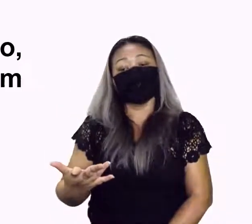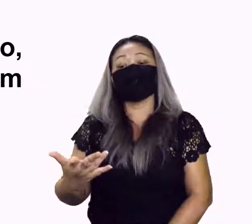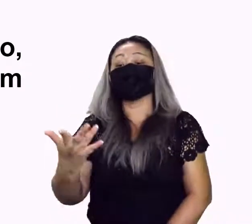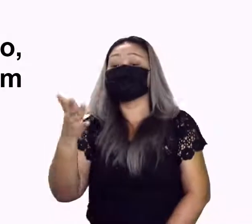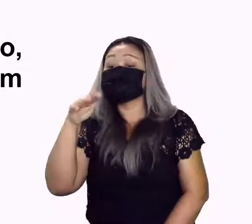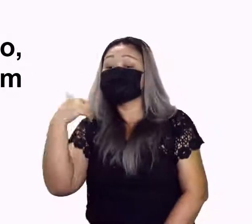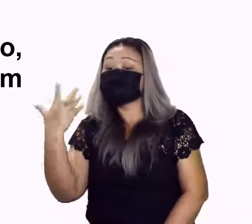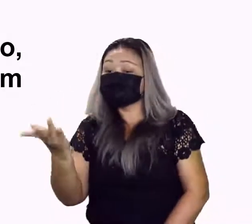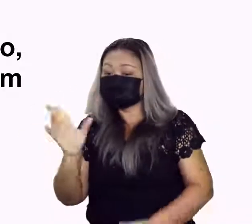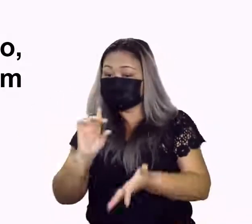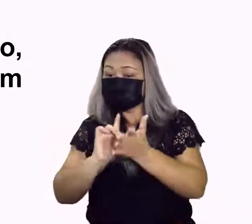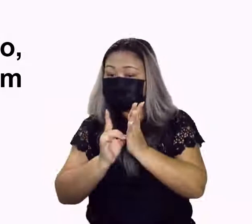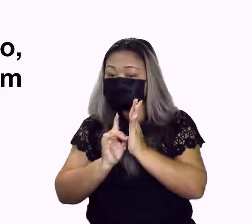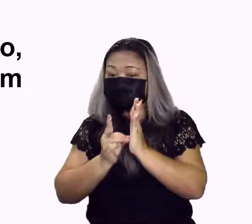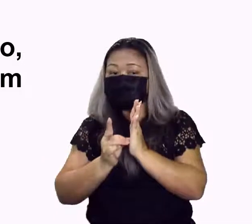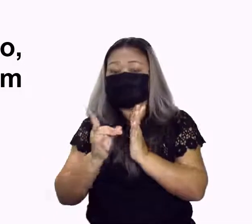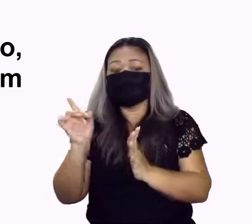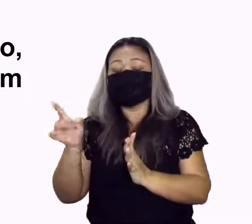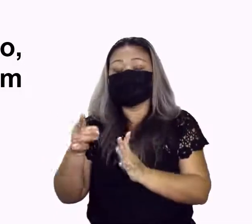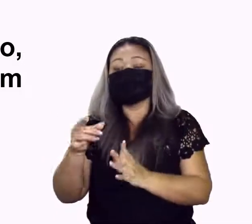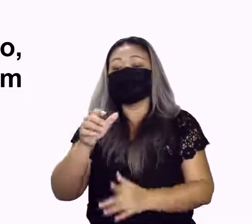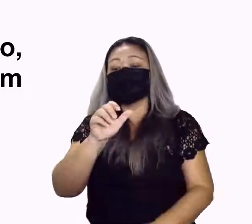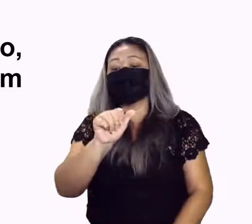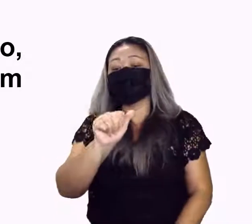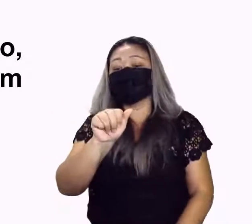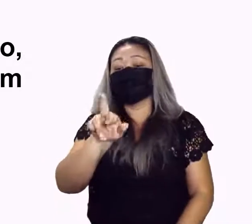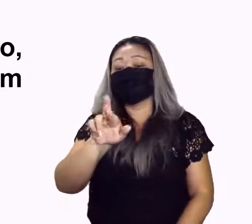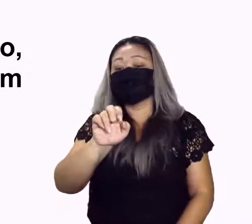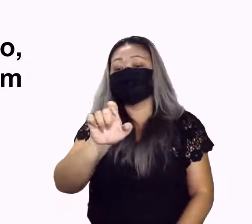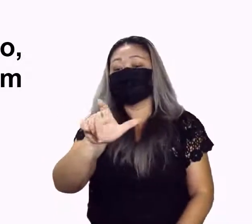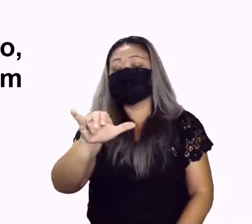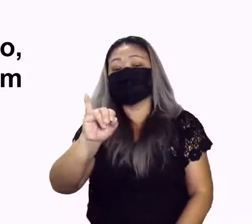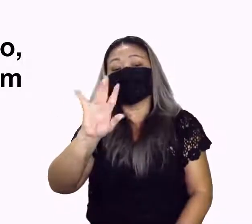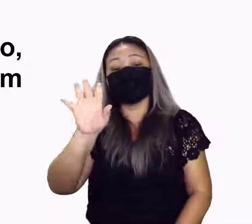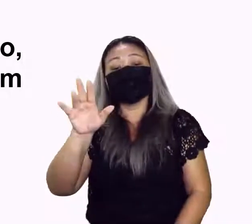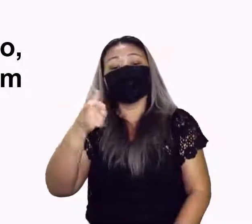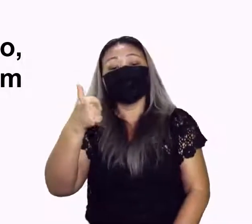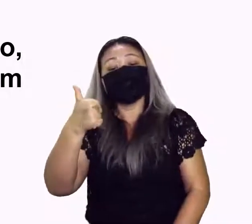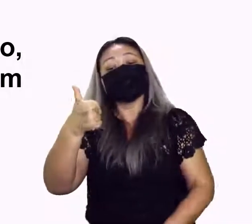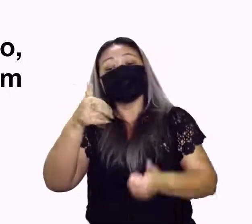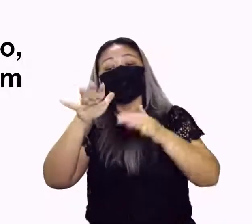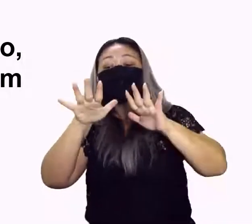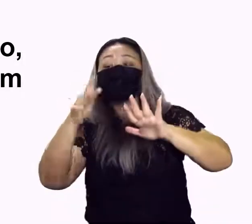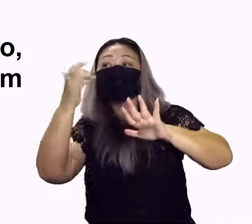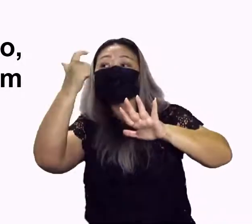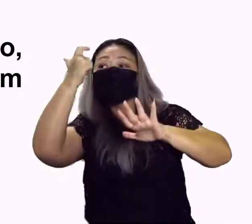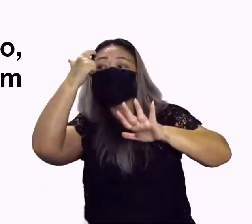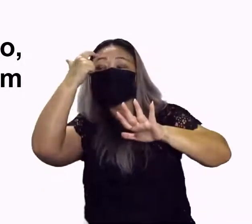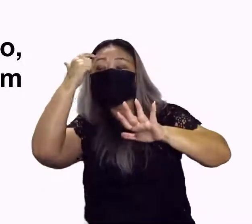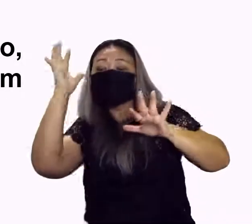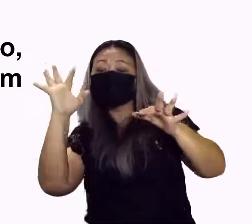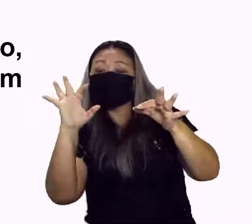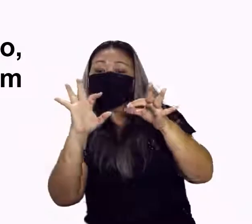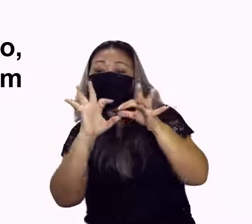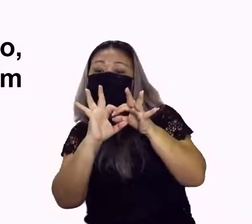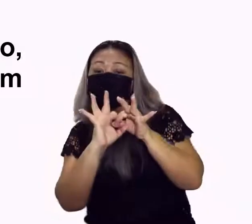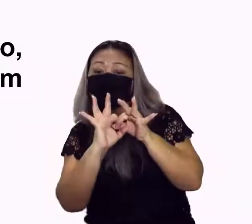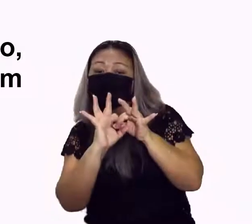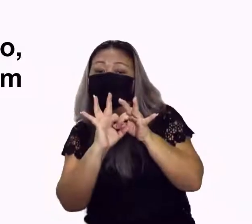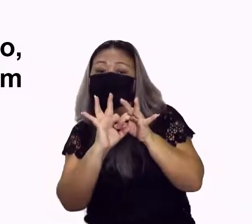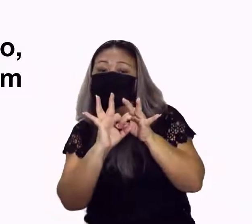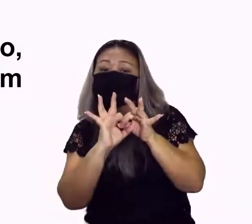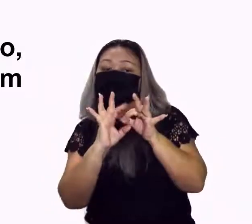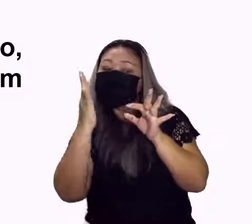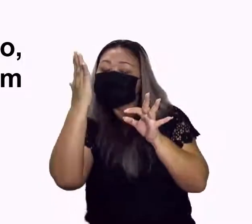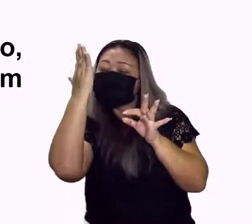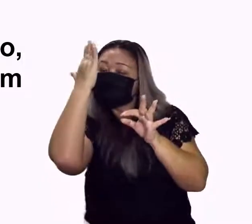Aurélio, a verdade é a conformidade da ideia com o objeto. Gente, a ideia está